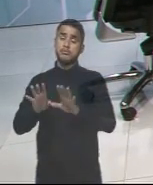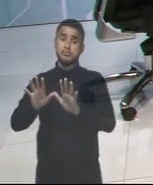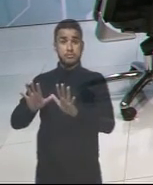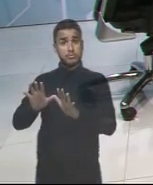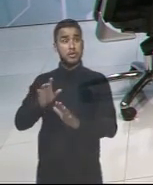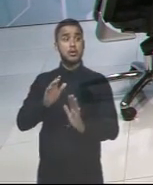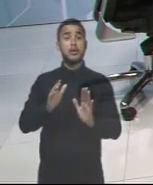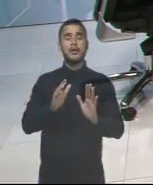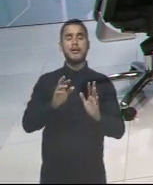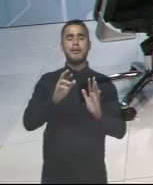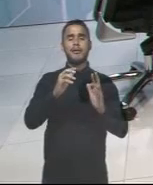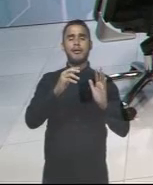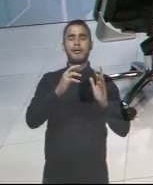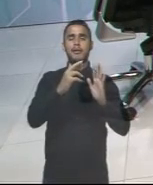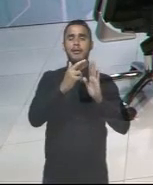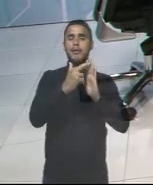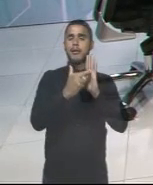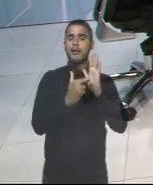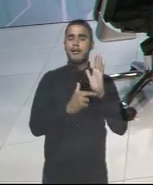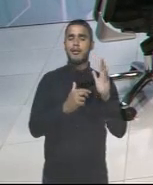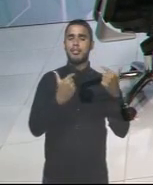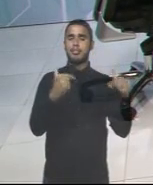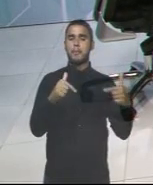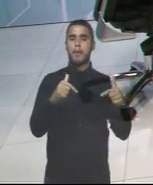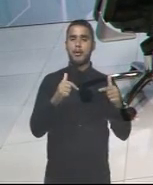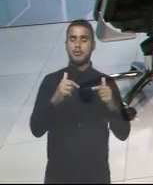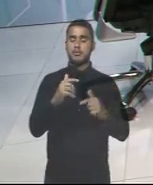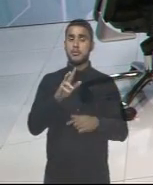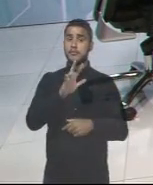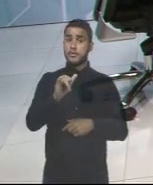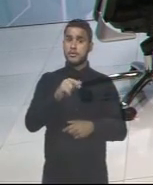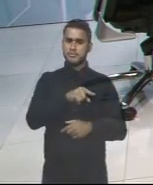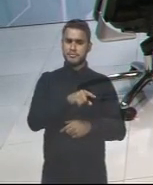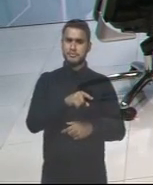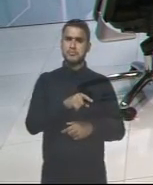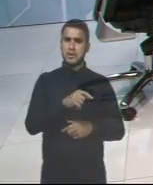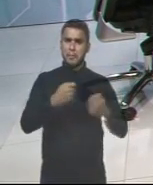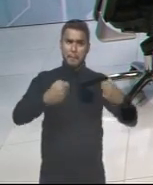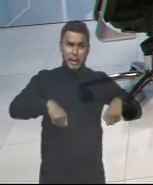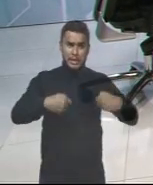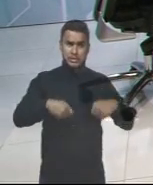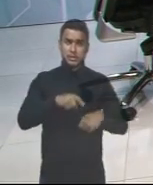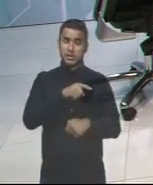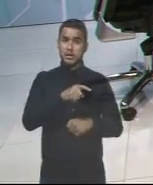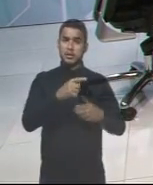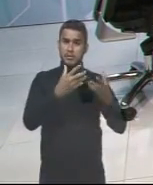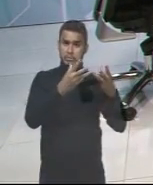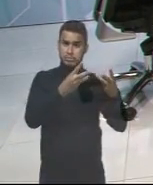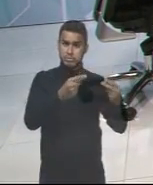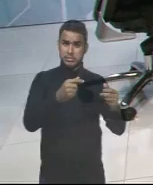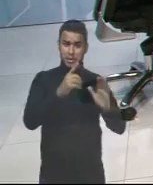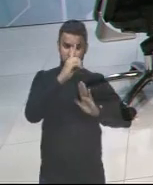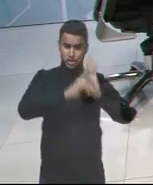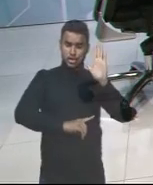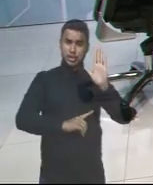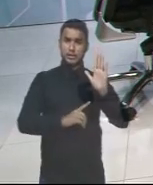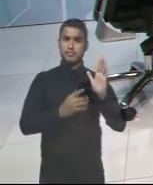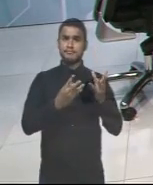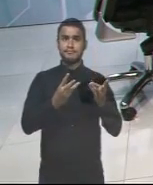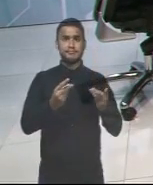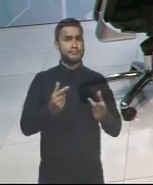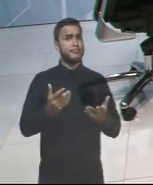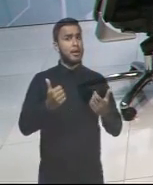de vista do tal mercado, mas, na verdade, fragilizou muitos dos direitos sociais